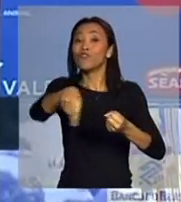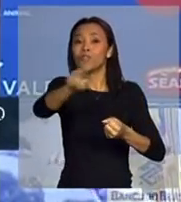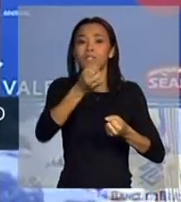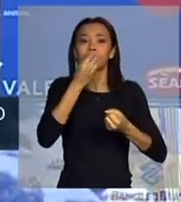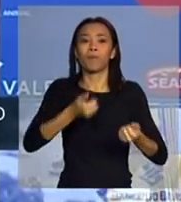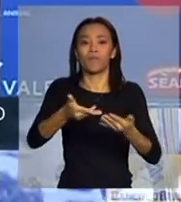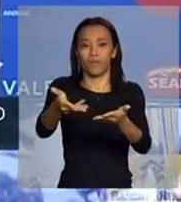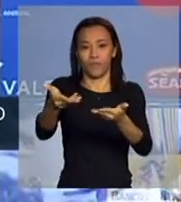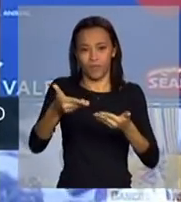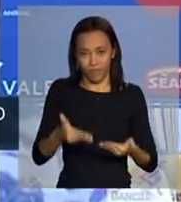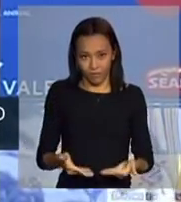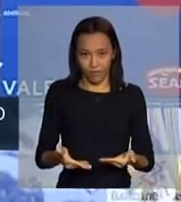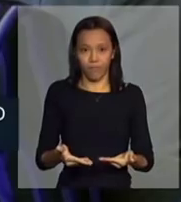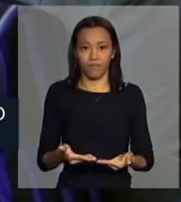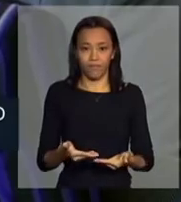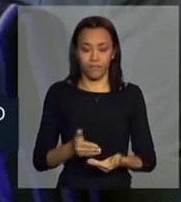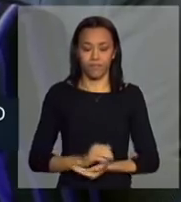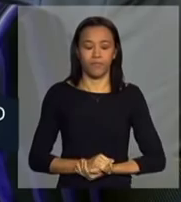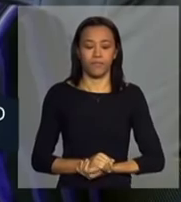bem-vindos